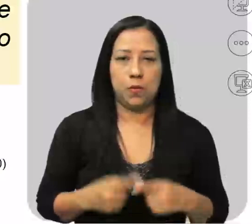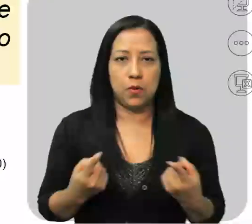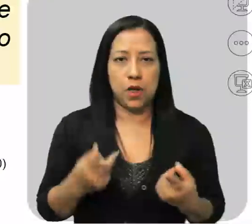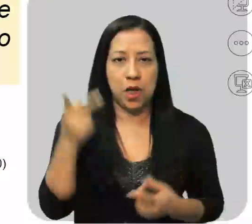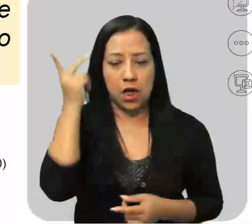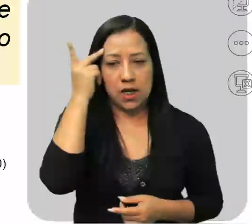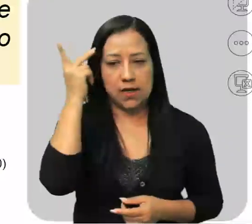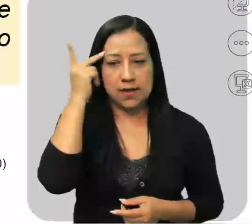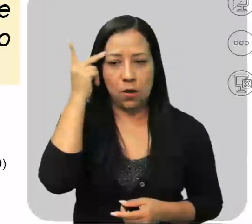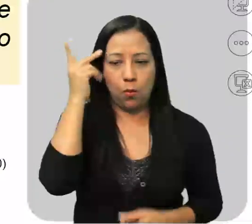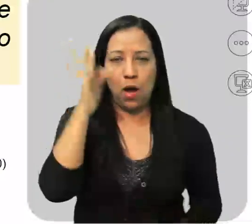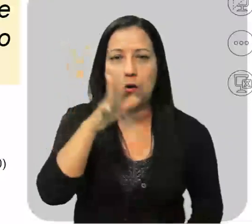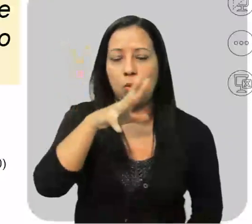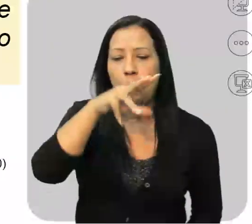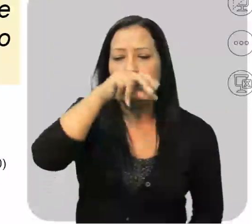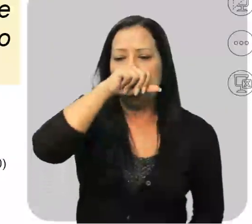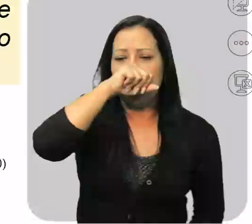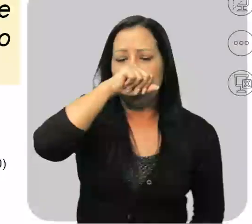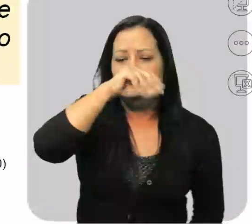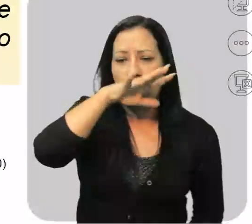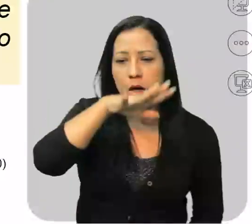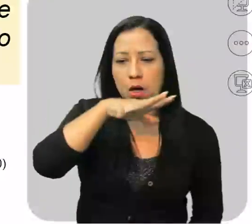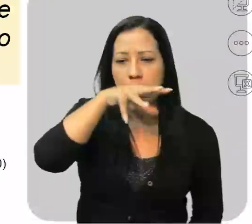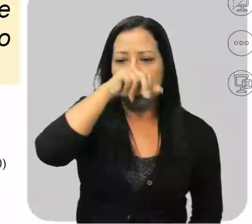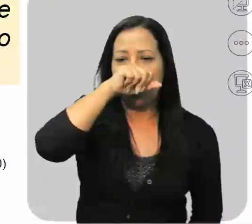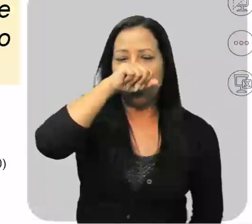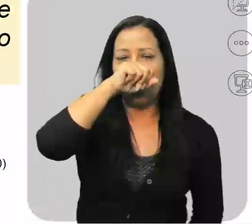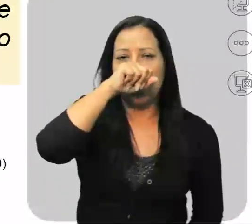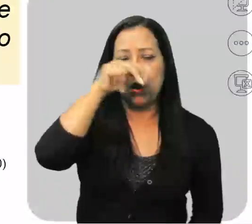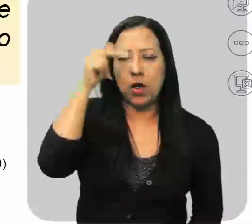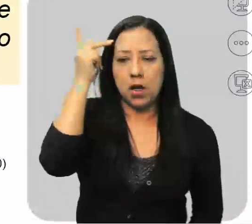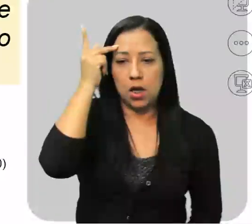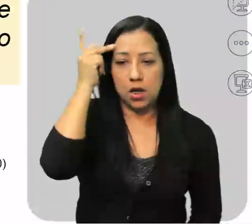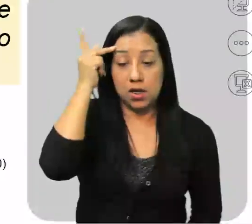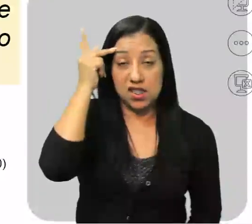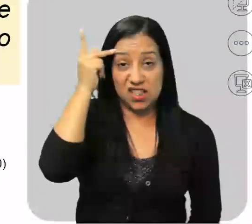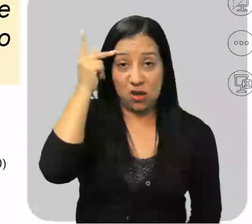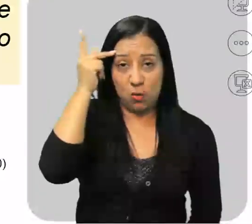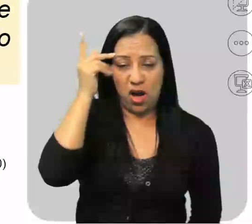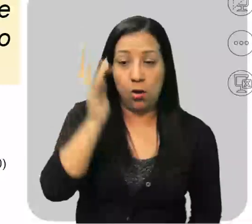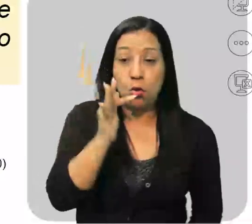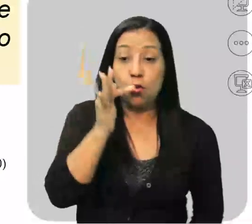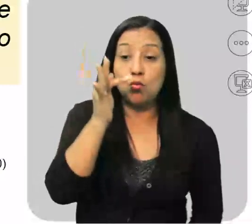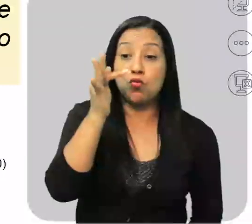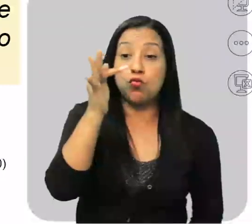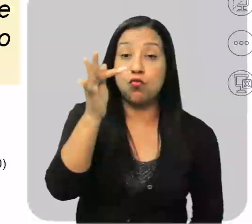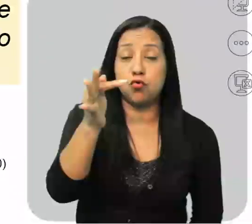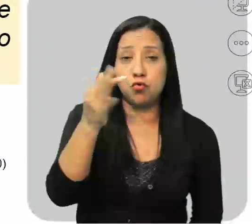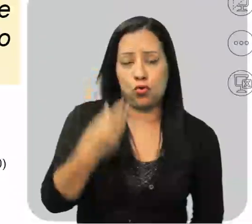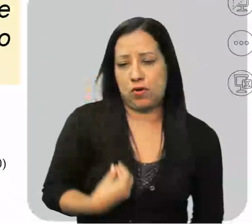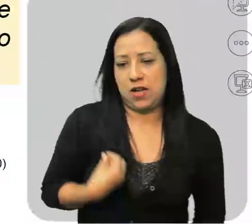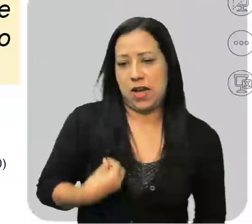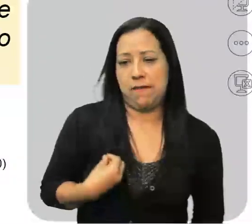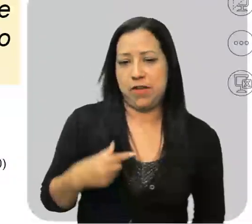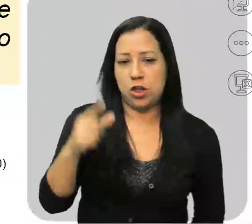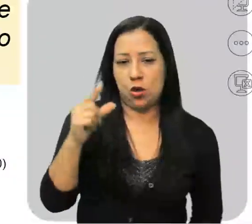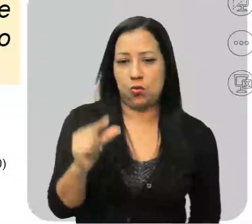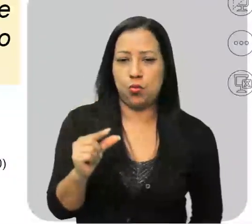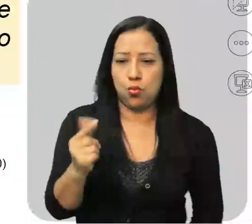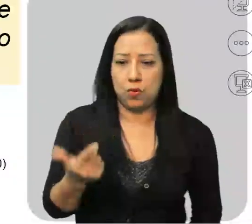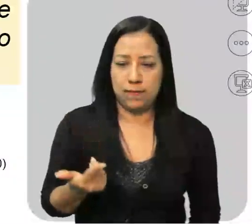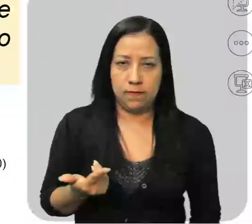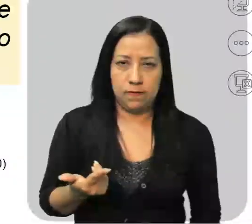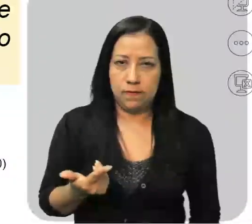Atualmente, estima-se que o simples fato de respirar em São Paulo reduz em 1 ano e meio a expectativa